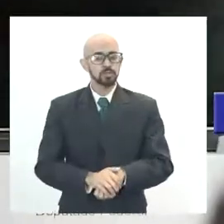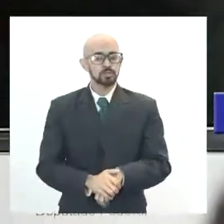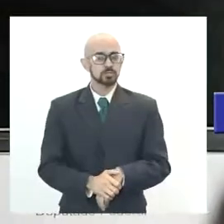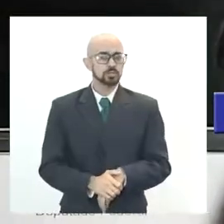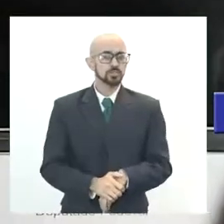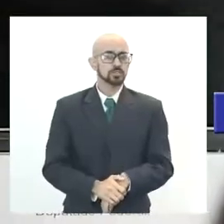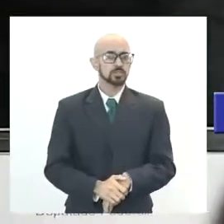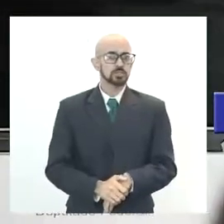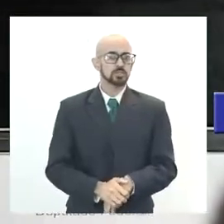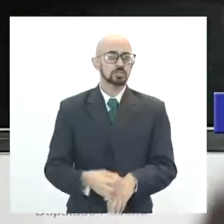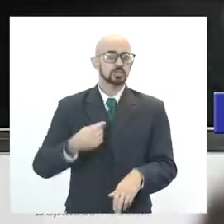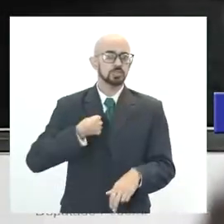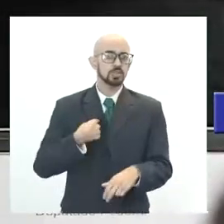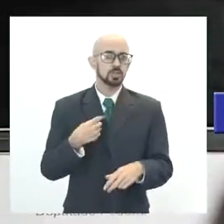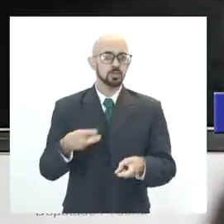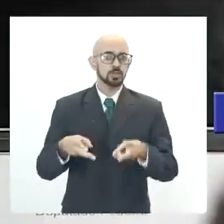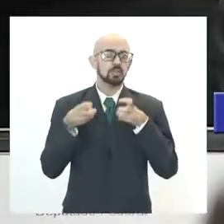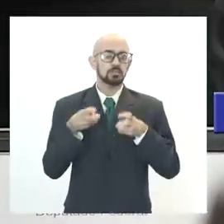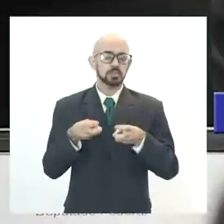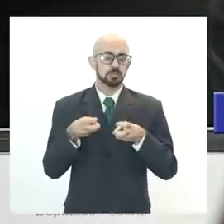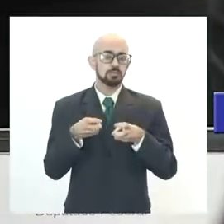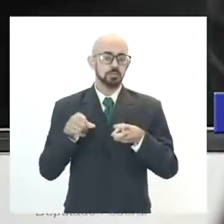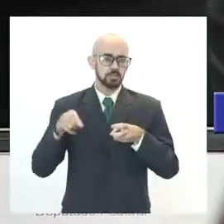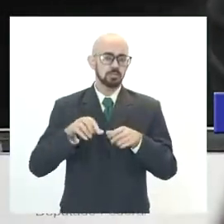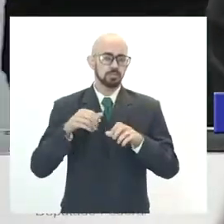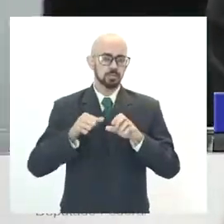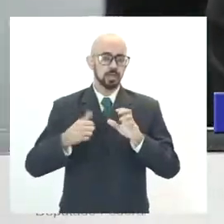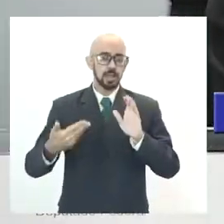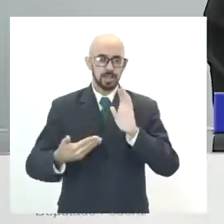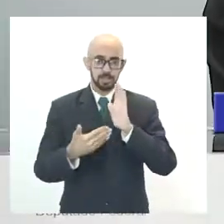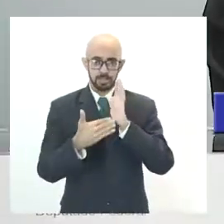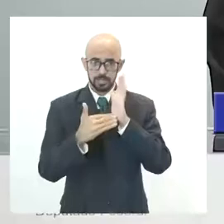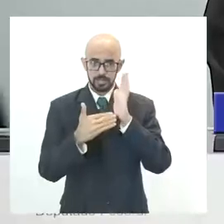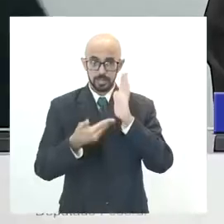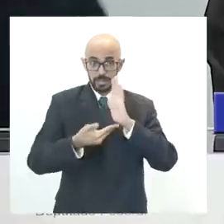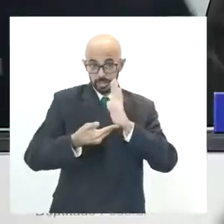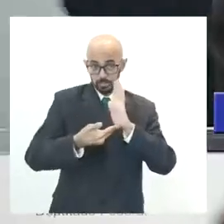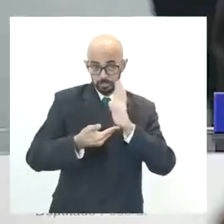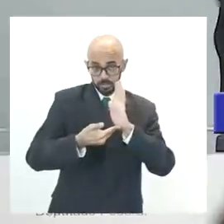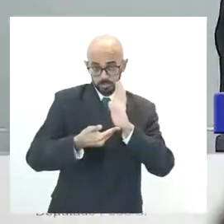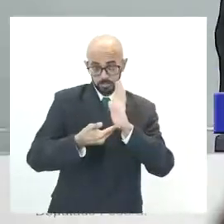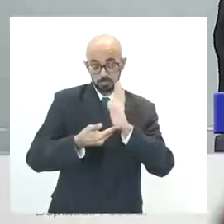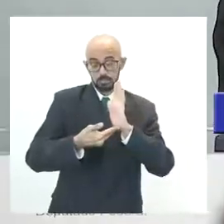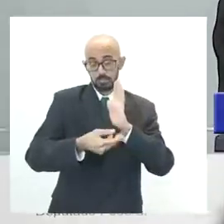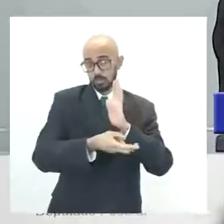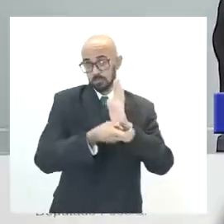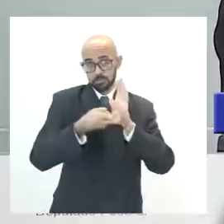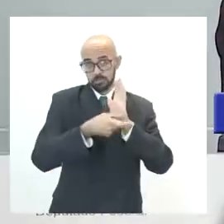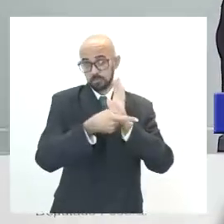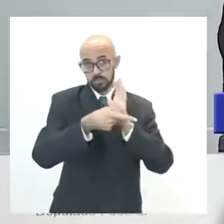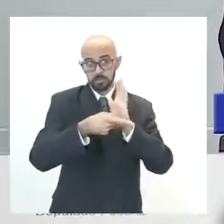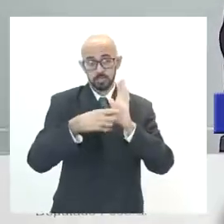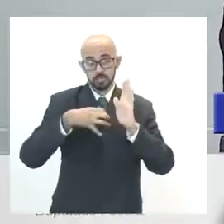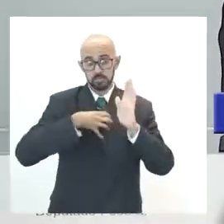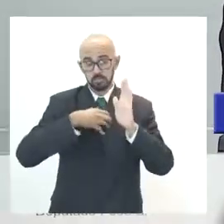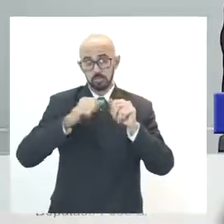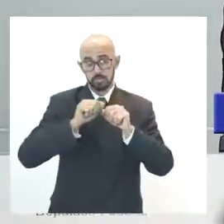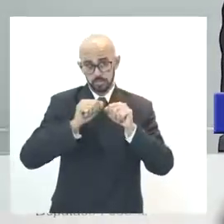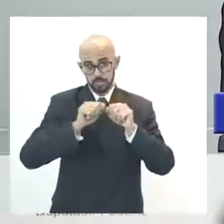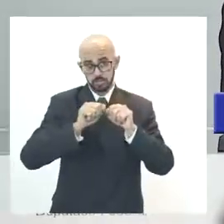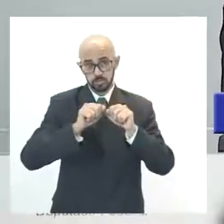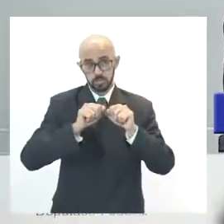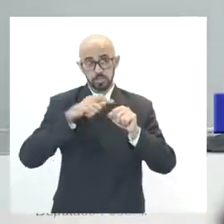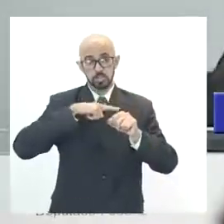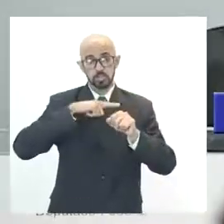e eu tenho feito mesmo lá na Câmara dos Deputados no congresso nacional que existe a frente parlamentar